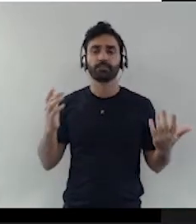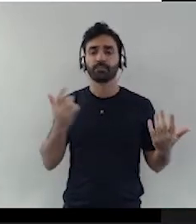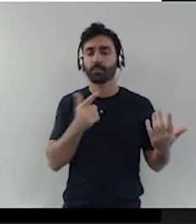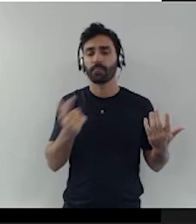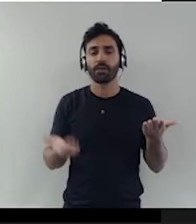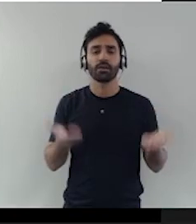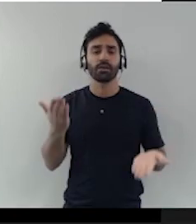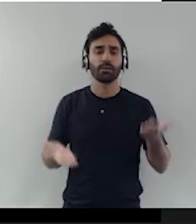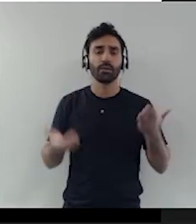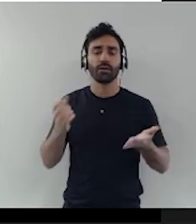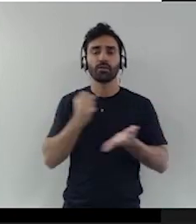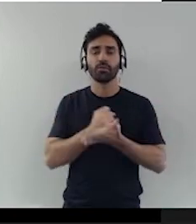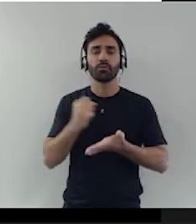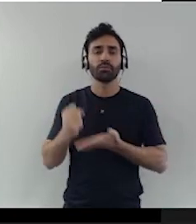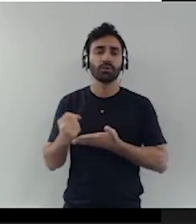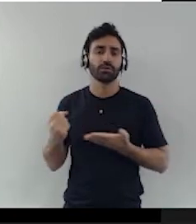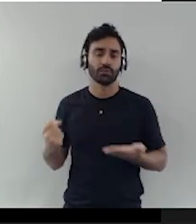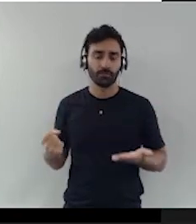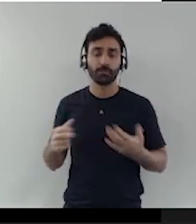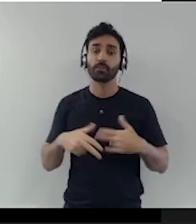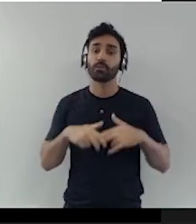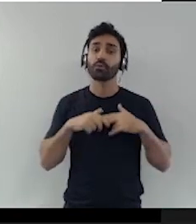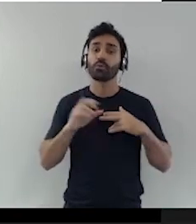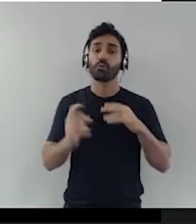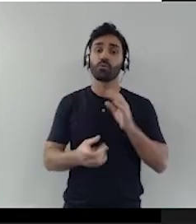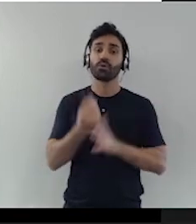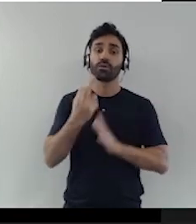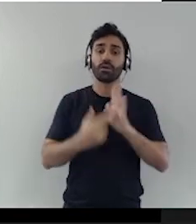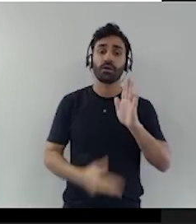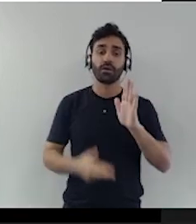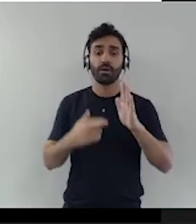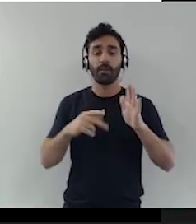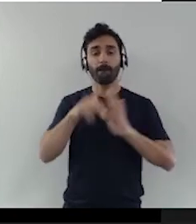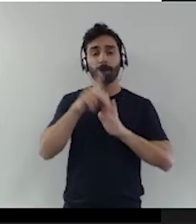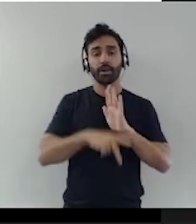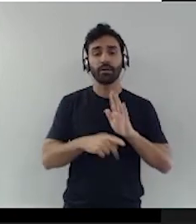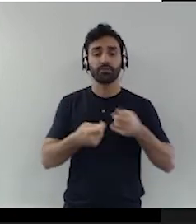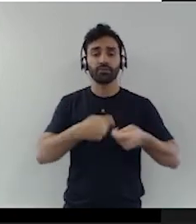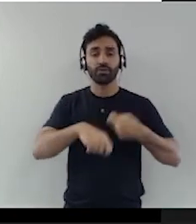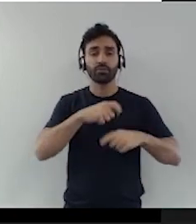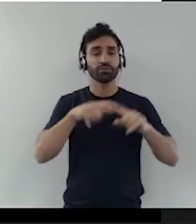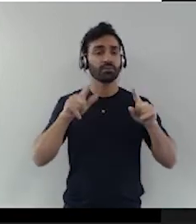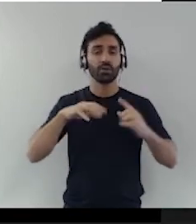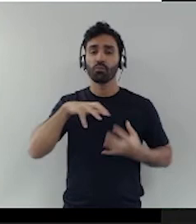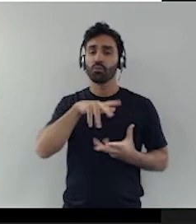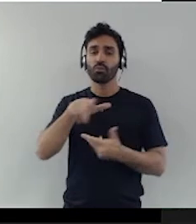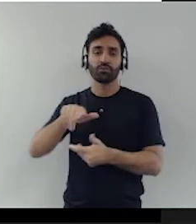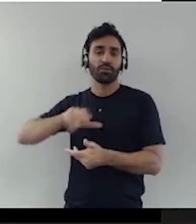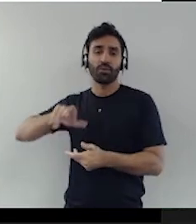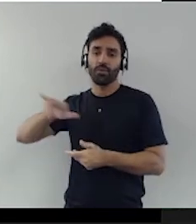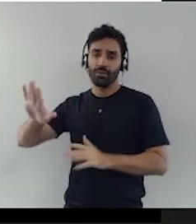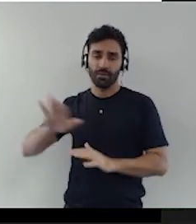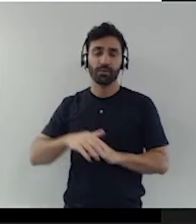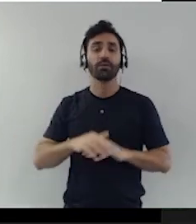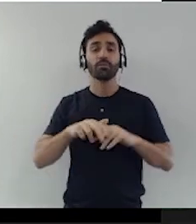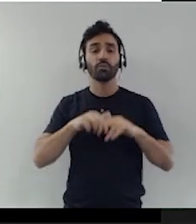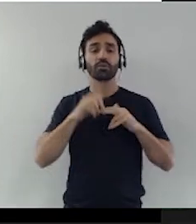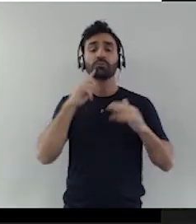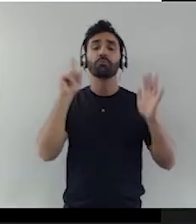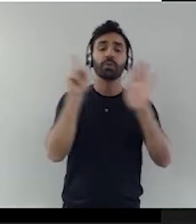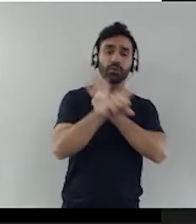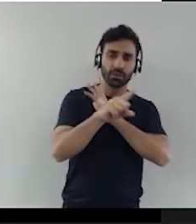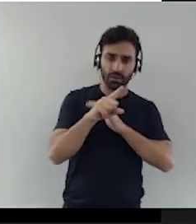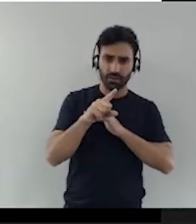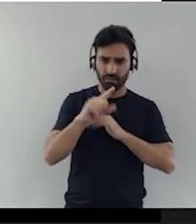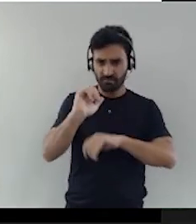o contrato pelo momento T0, ou regulando pelo plano de negócios. Mas o mundo não é assim. Então, a pergunta que eu faço é, vale a